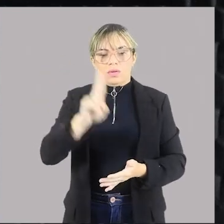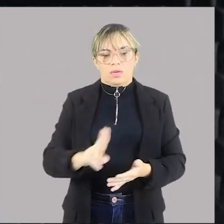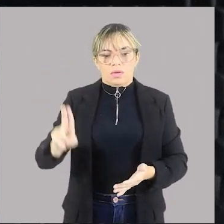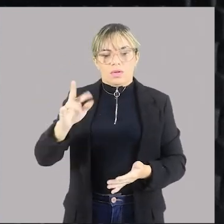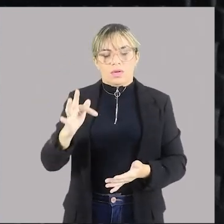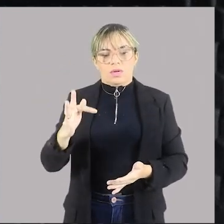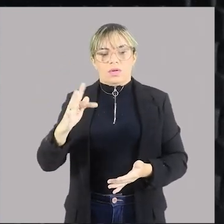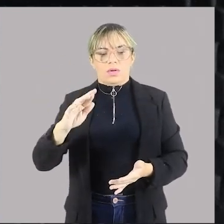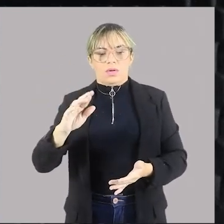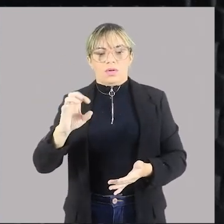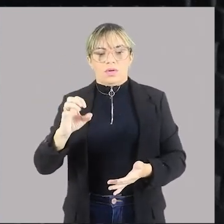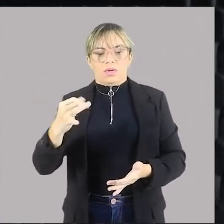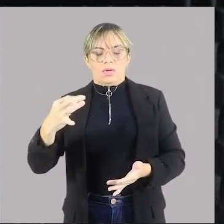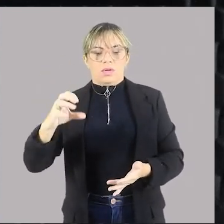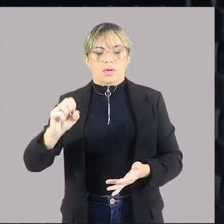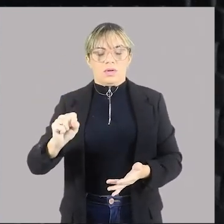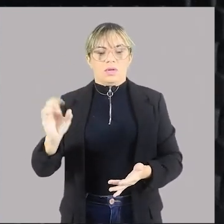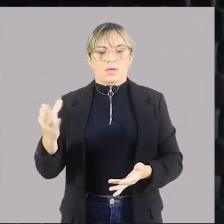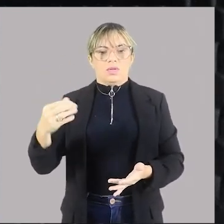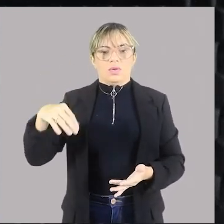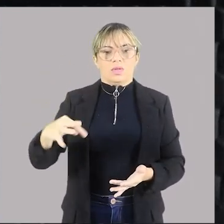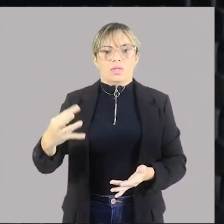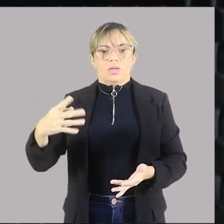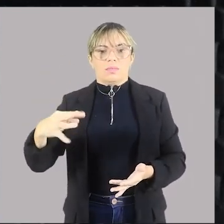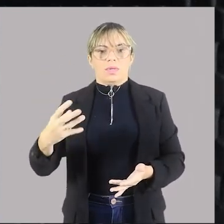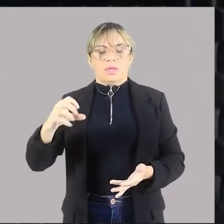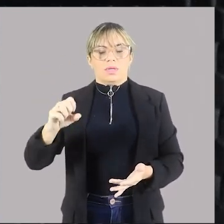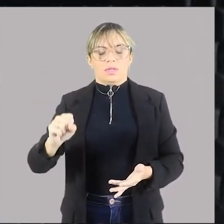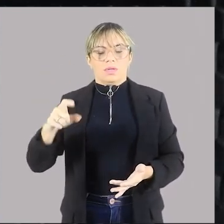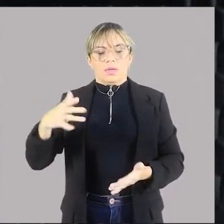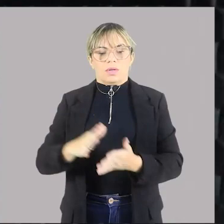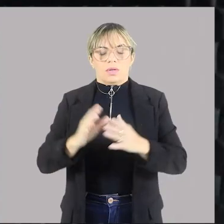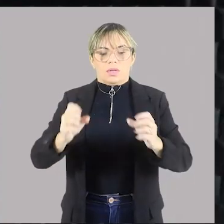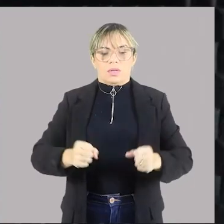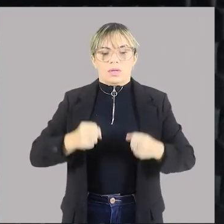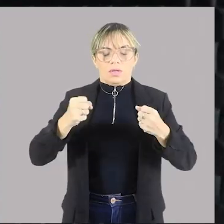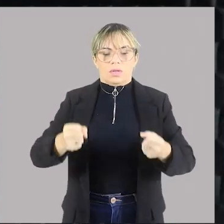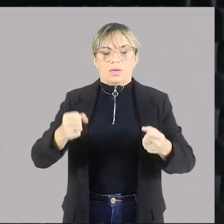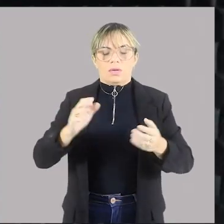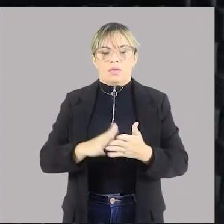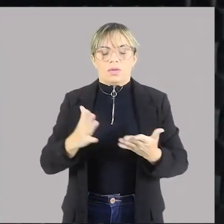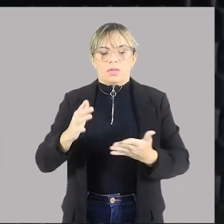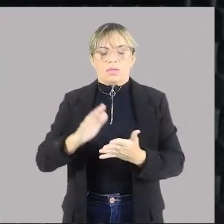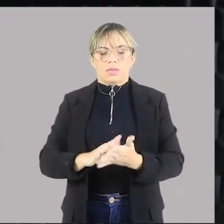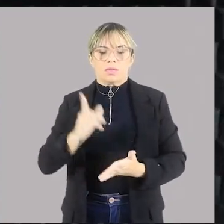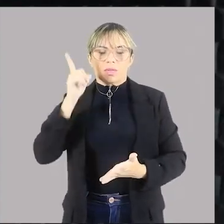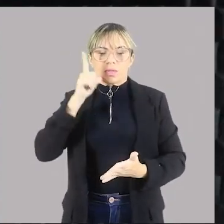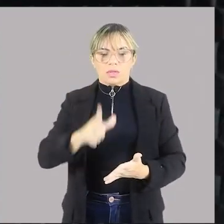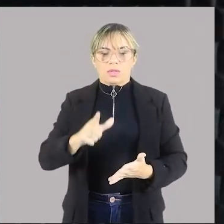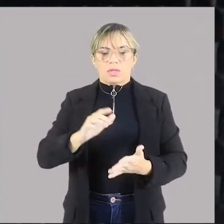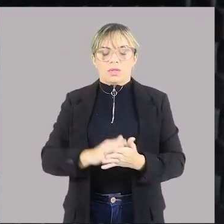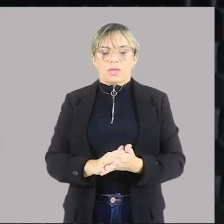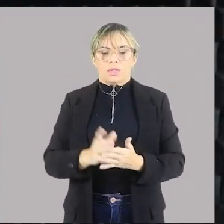freios e contrapesos para que cada uma das funções estatais possa buscar o alcance do equilíbrio.